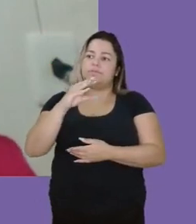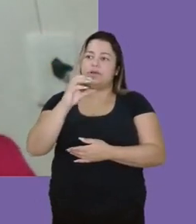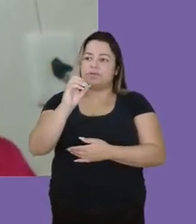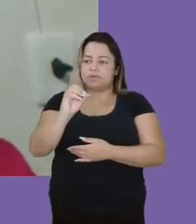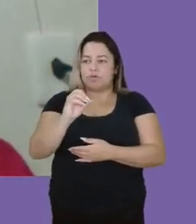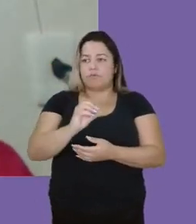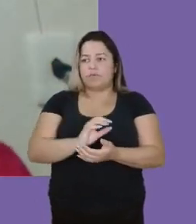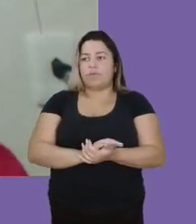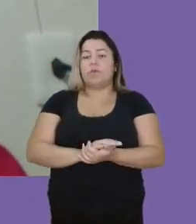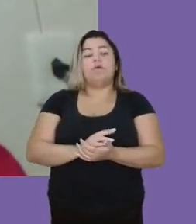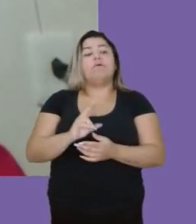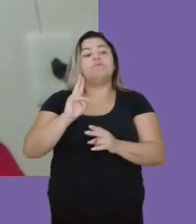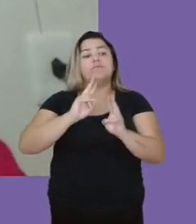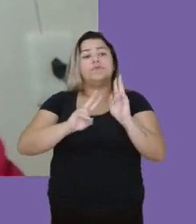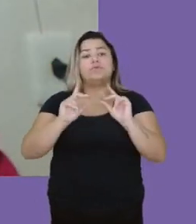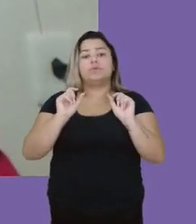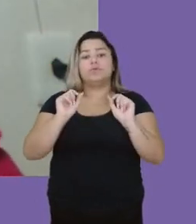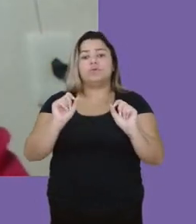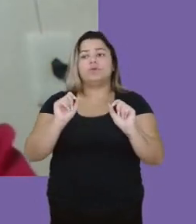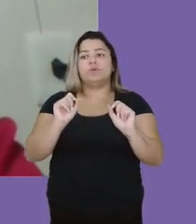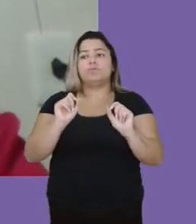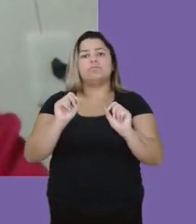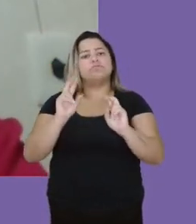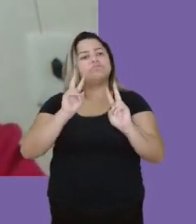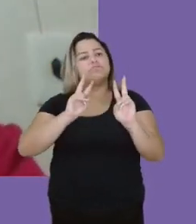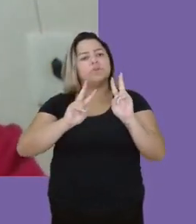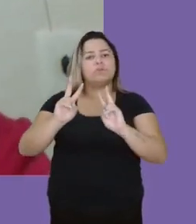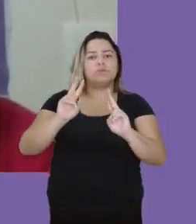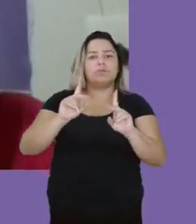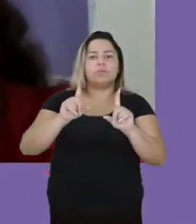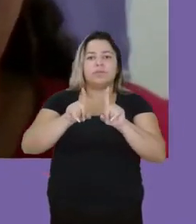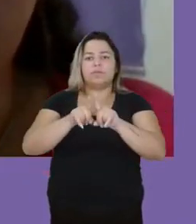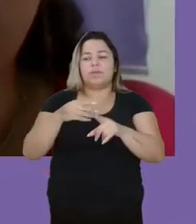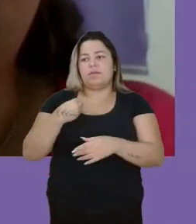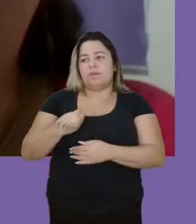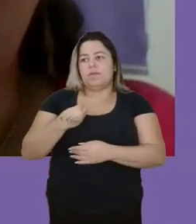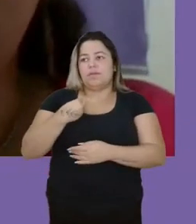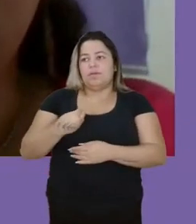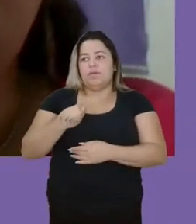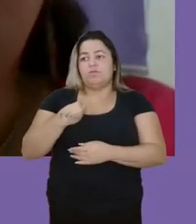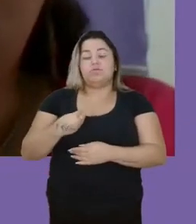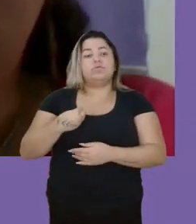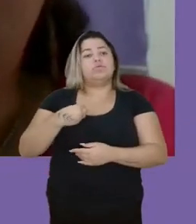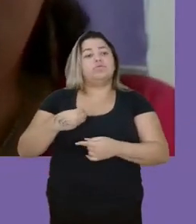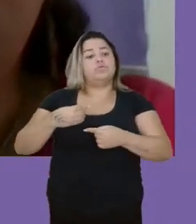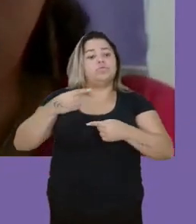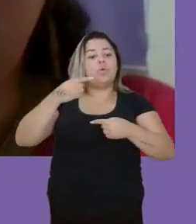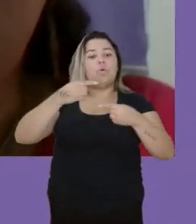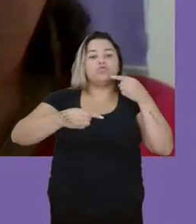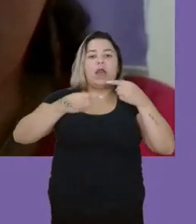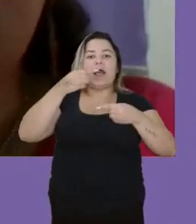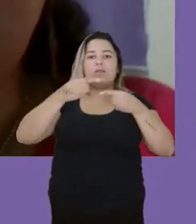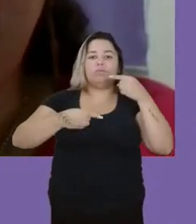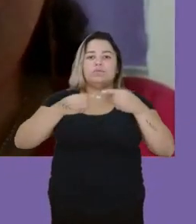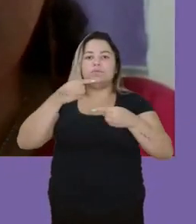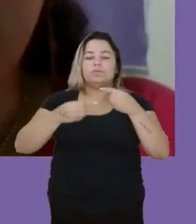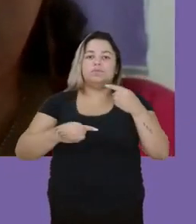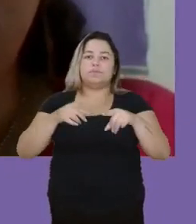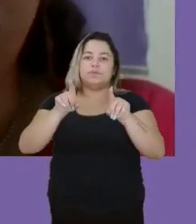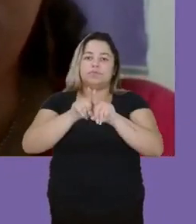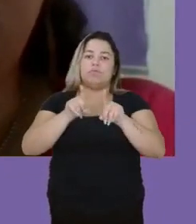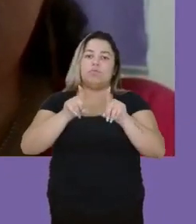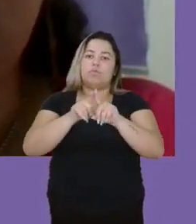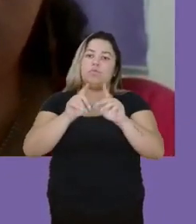assim, eu vejo por esse ângulo, né, essa questão da vivência e também do diálogo direto com a classe